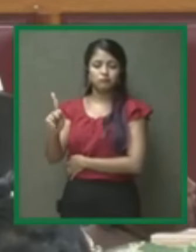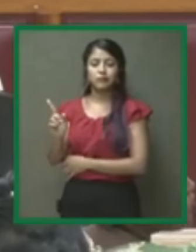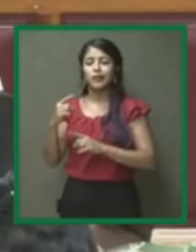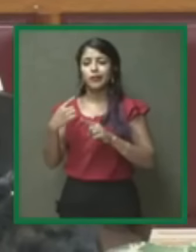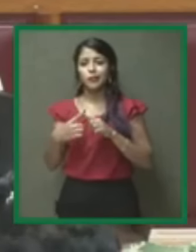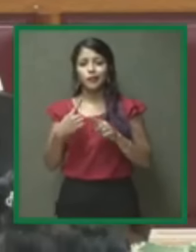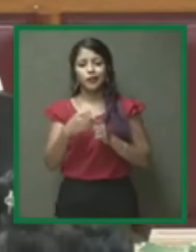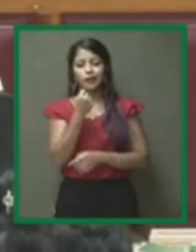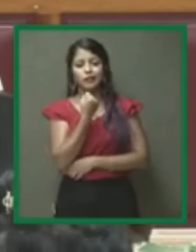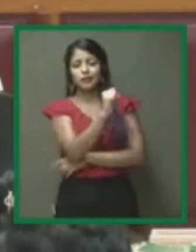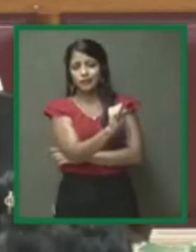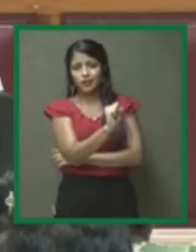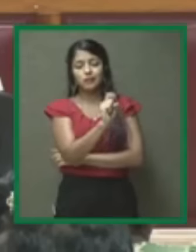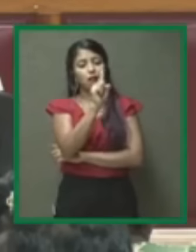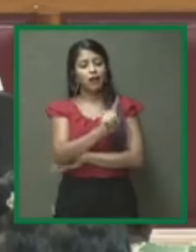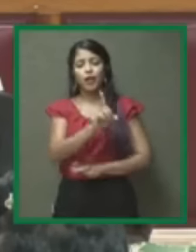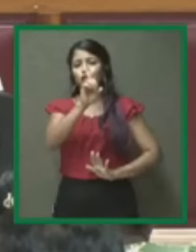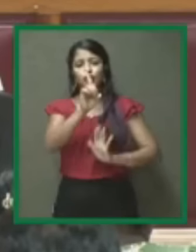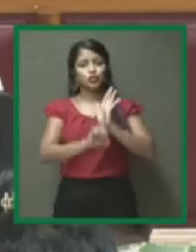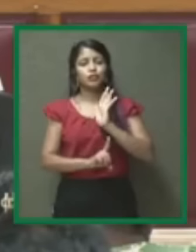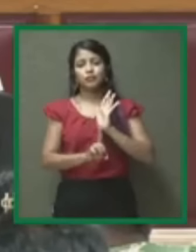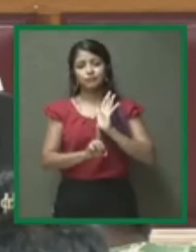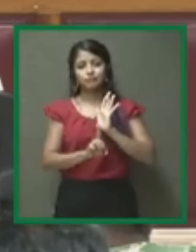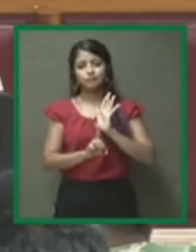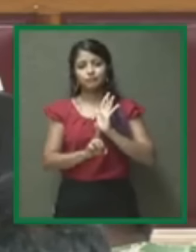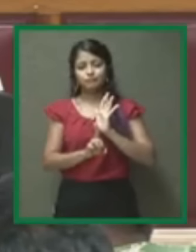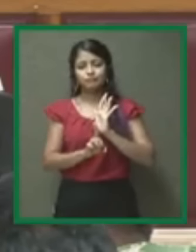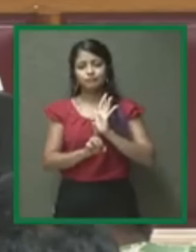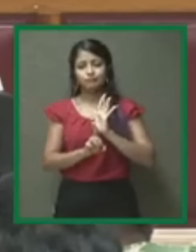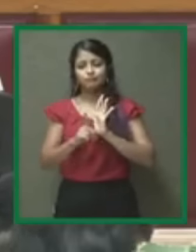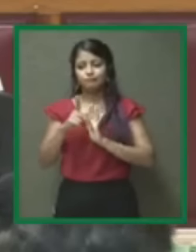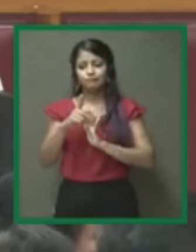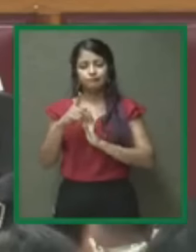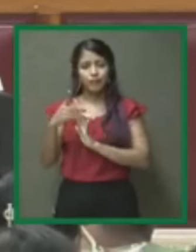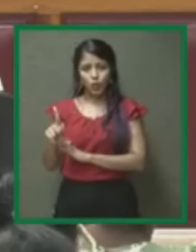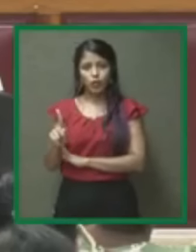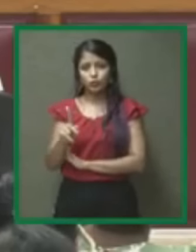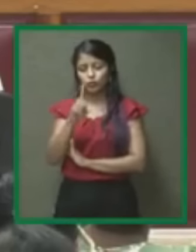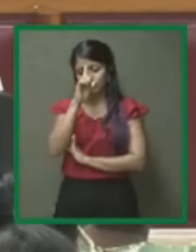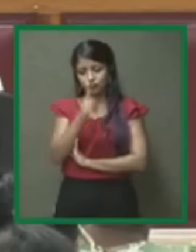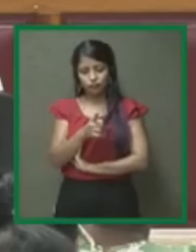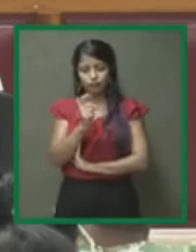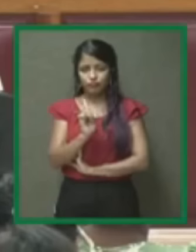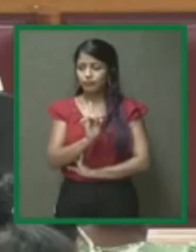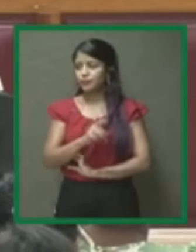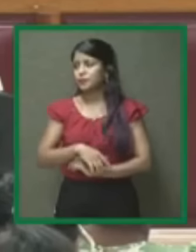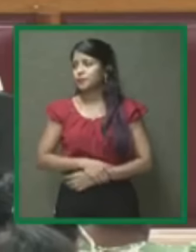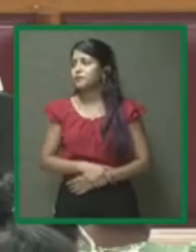que a autodefesa é um direito personalíssimo do acusado e não da defesa técnica.